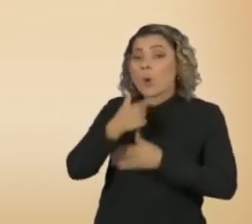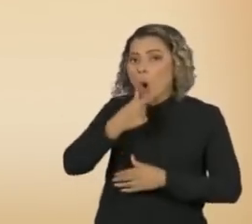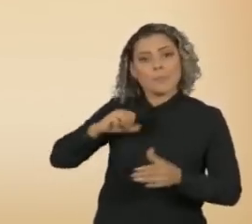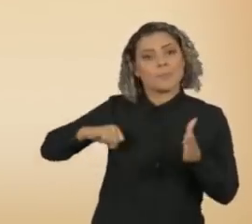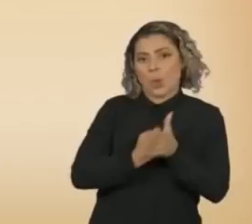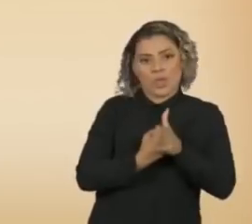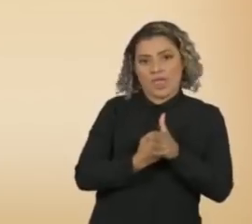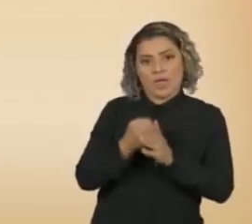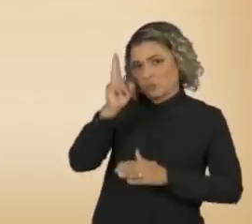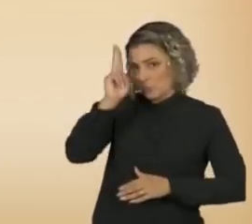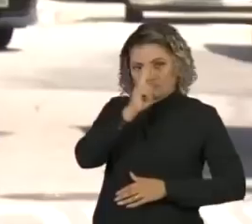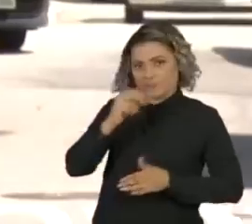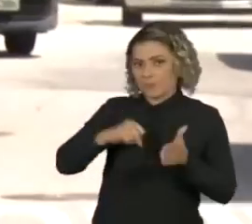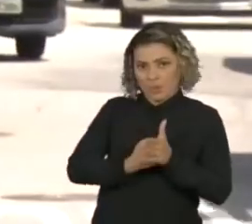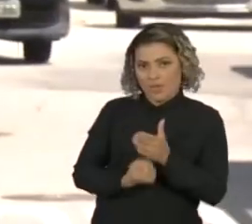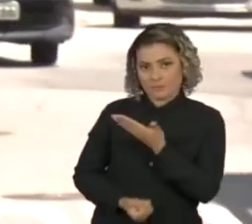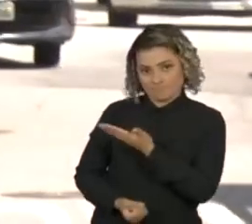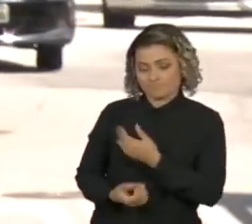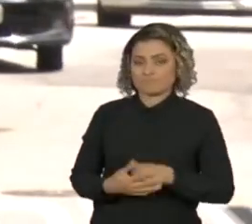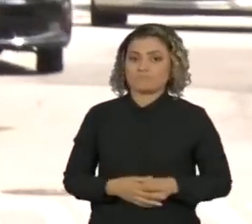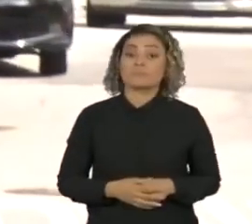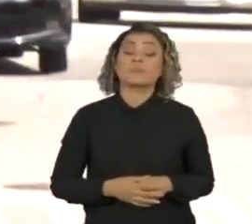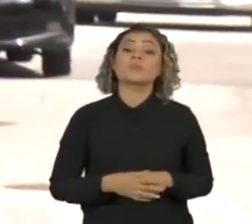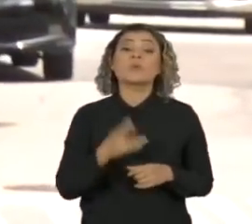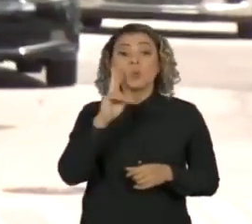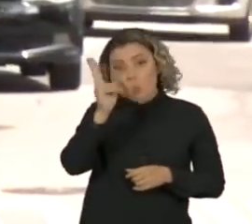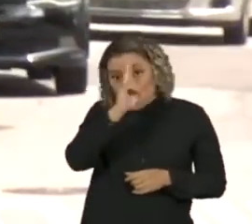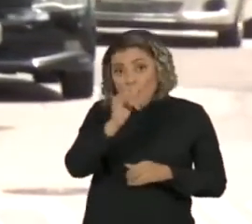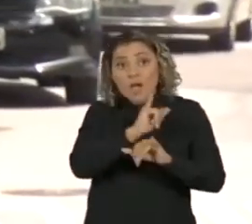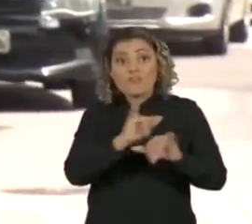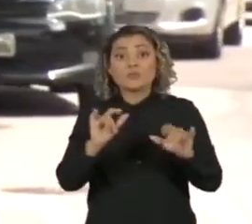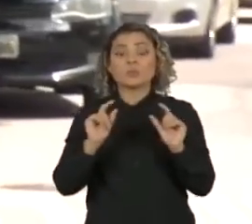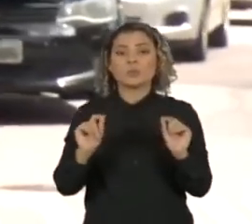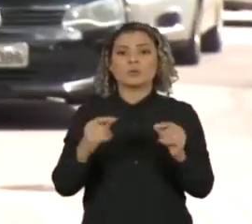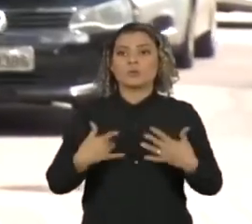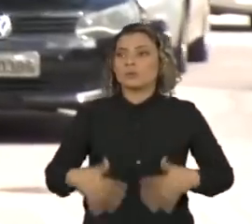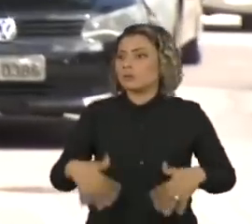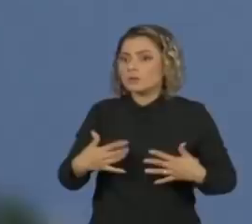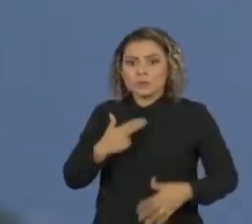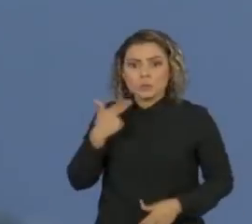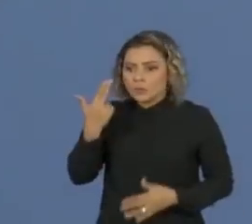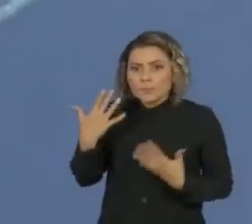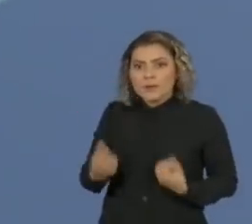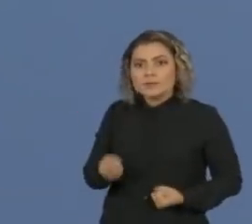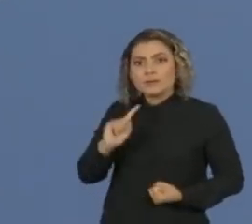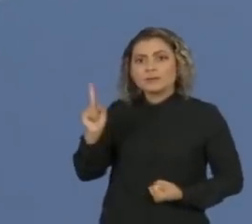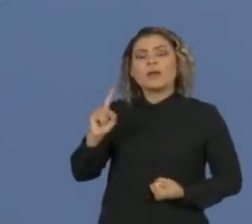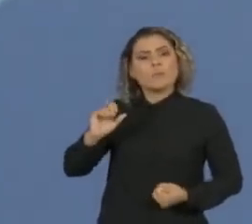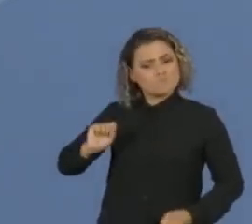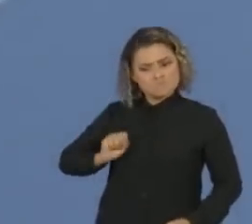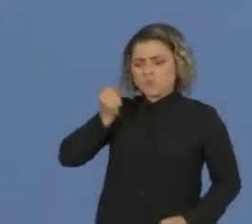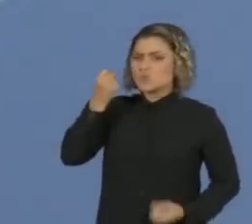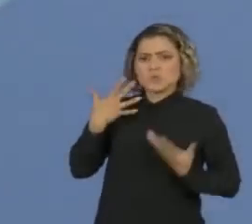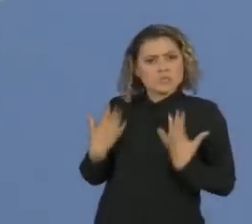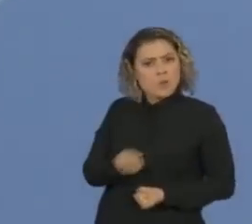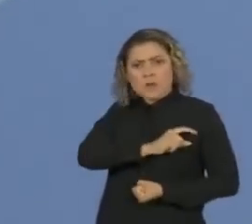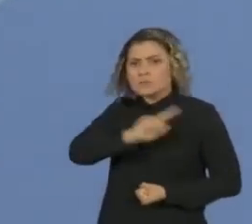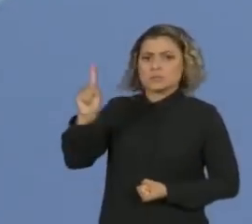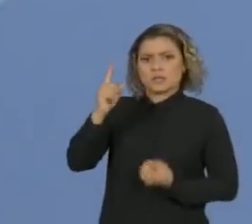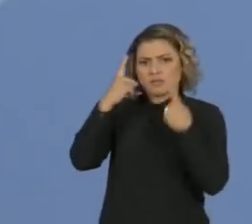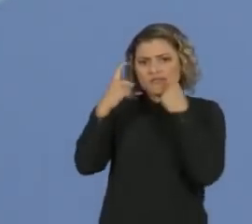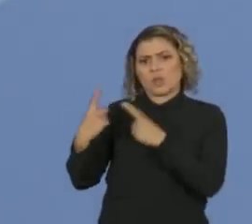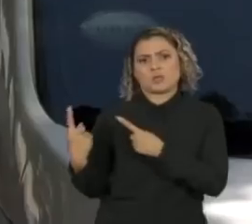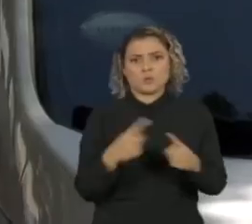do aplicativo de viagens. Em nota, a Uber diz que considera inaceitável e repudia qualquer ato de violência